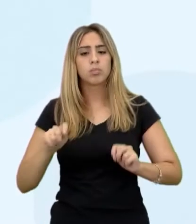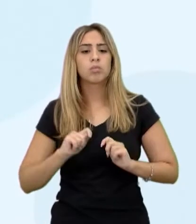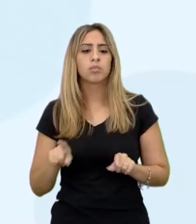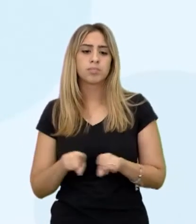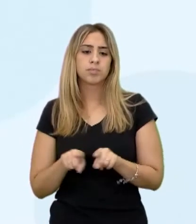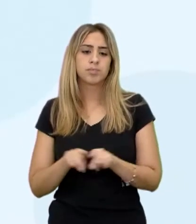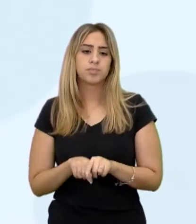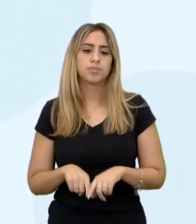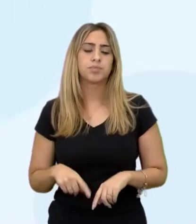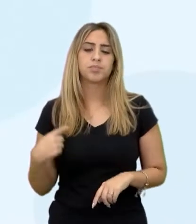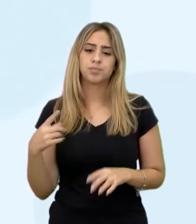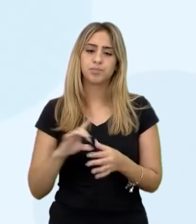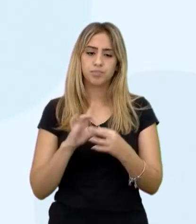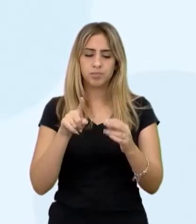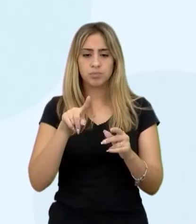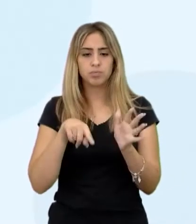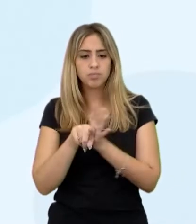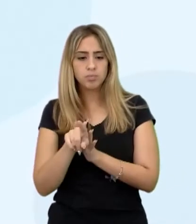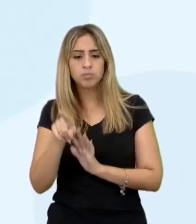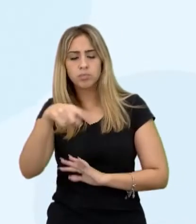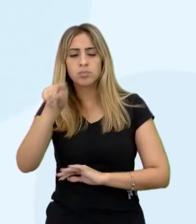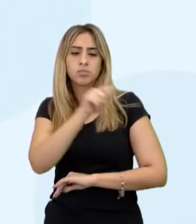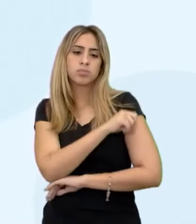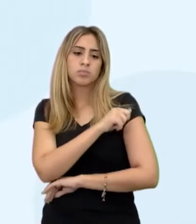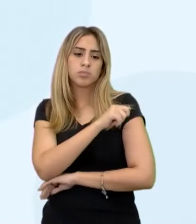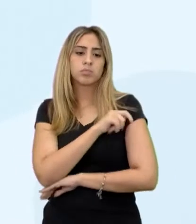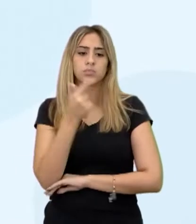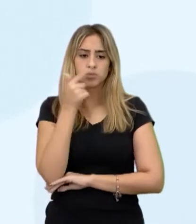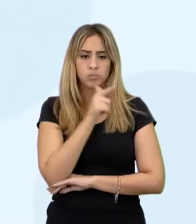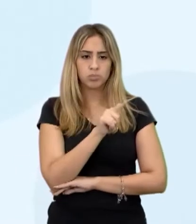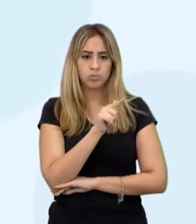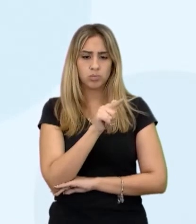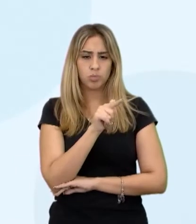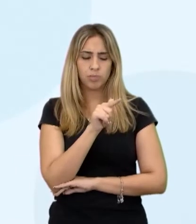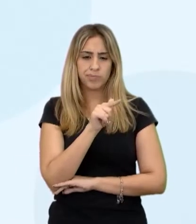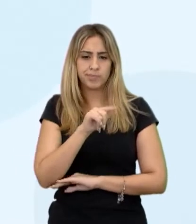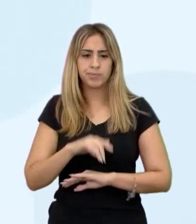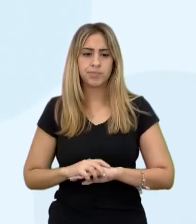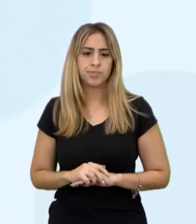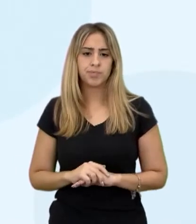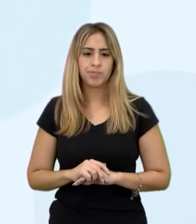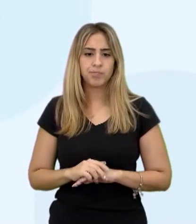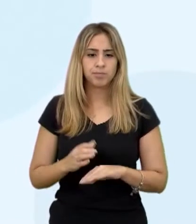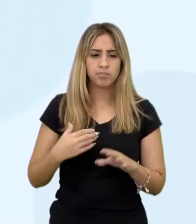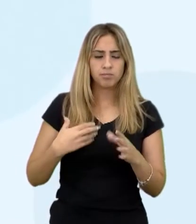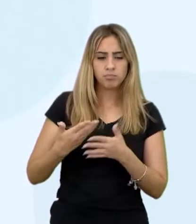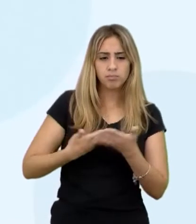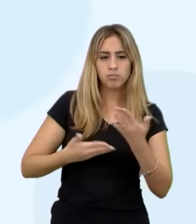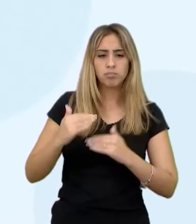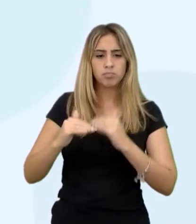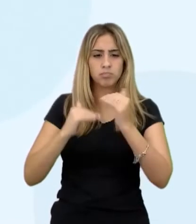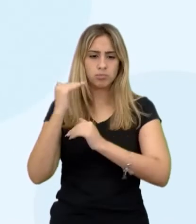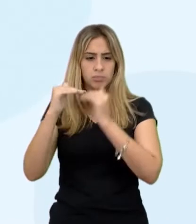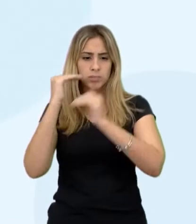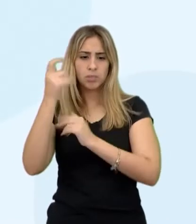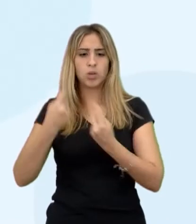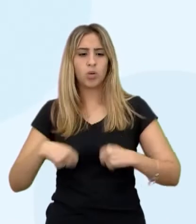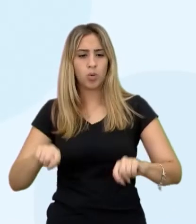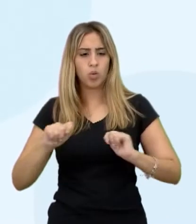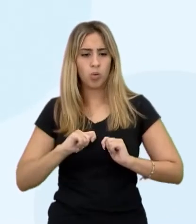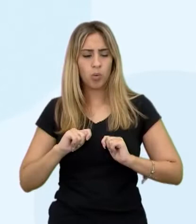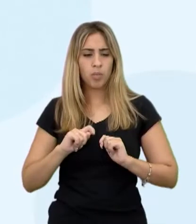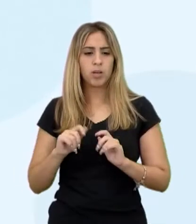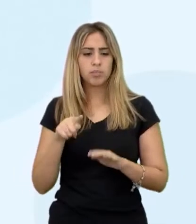também. Então, eu vou deixar essa questão para os estudantes. A gente consegue conciliar crescimento econômico,